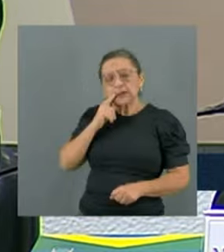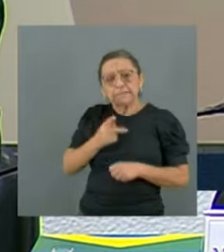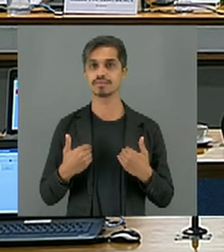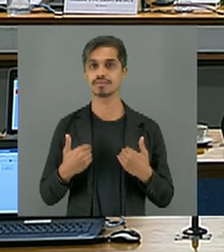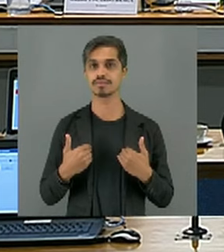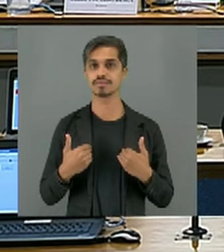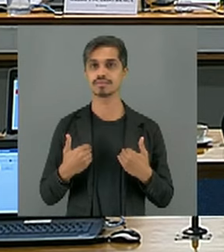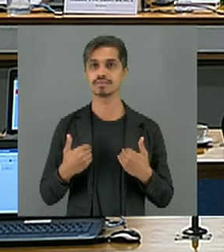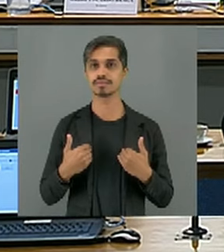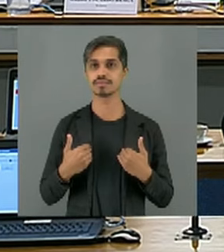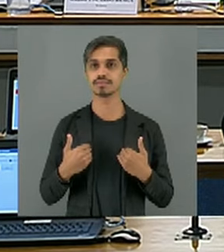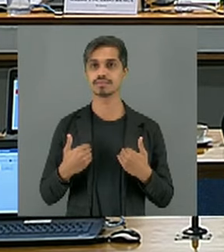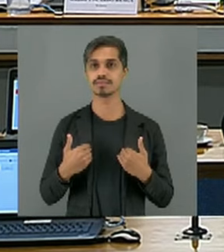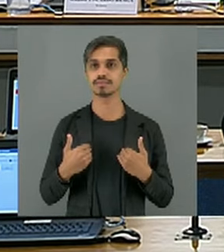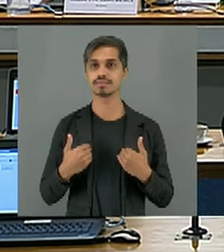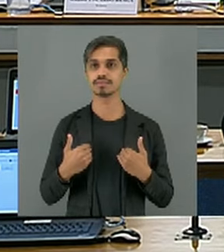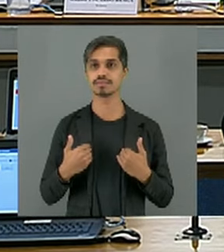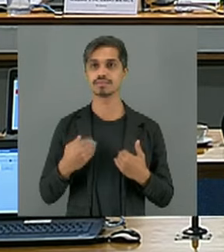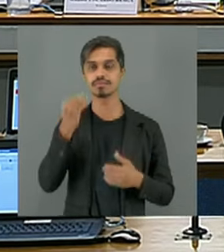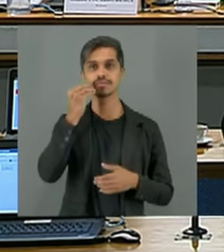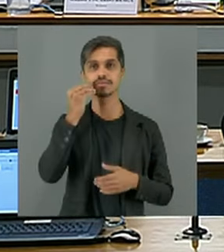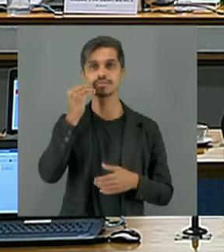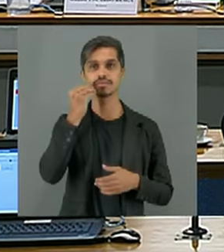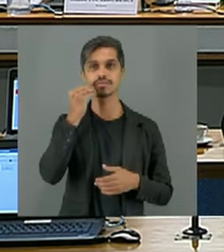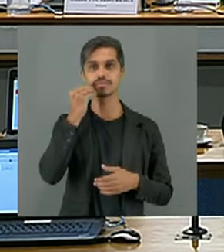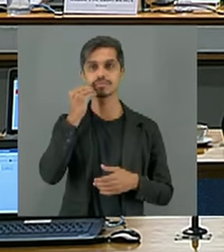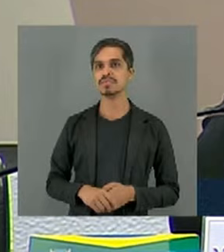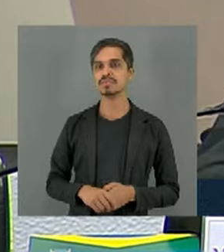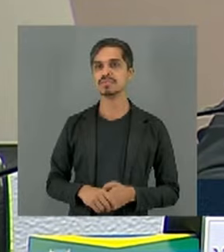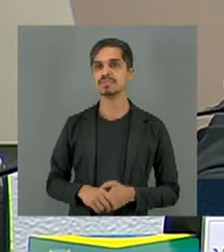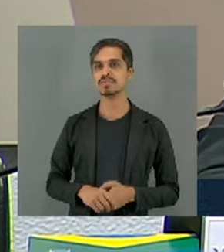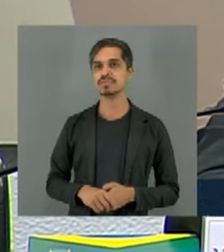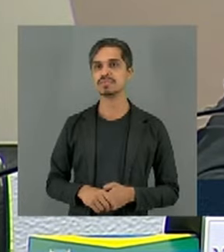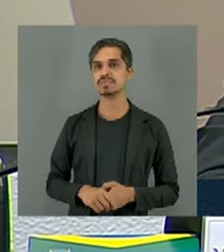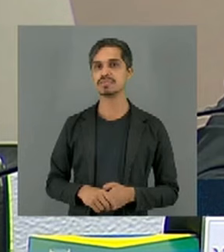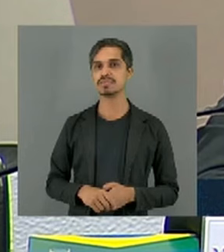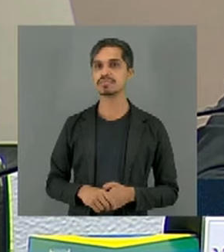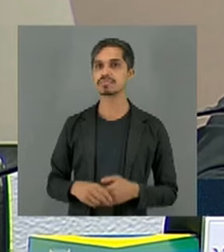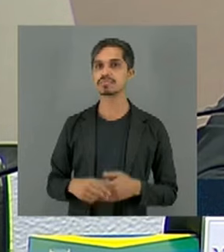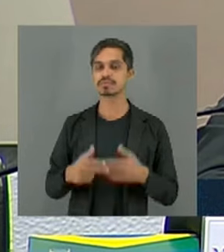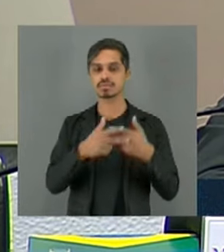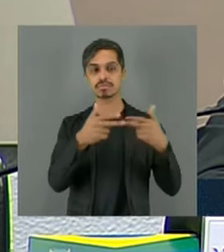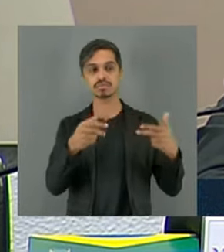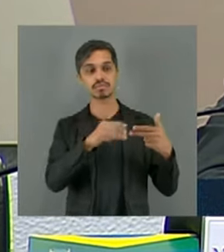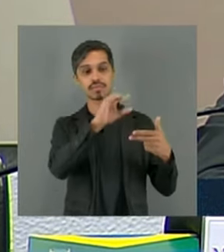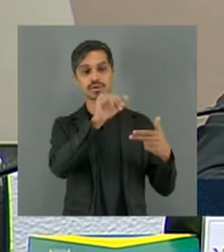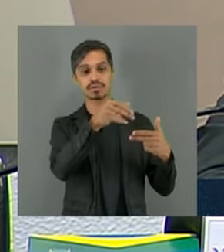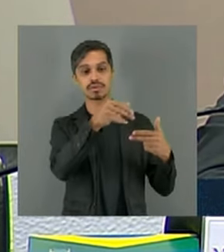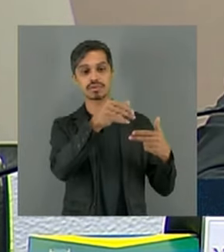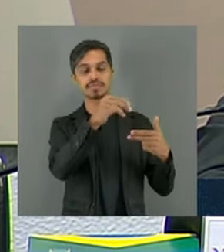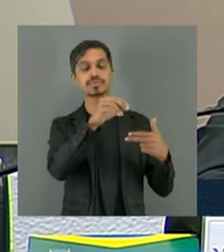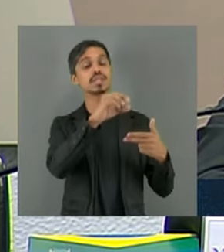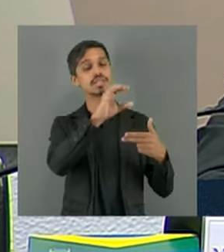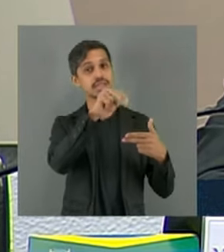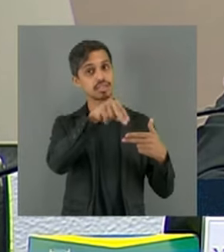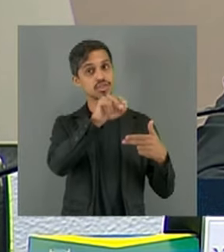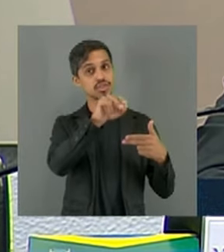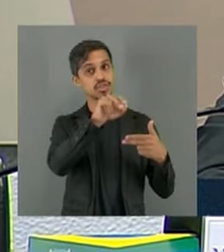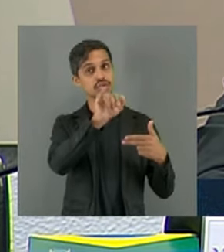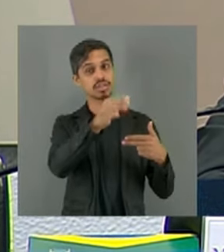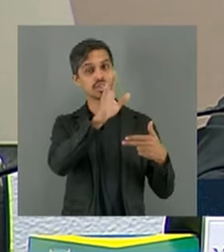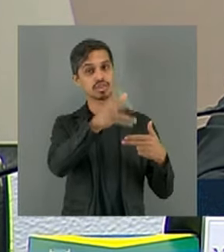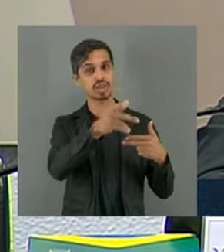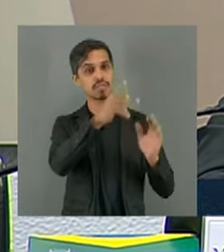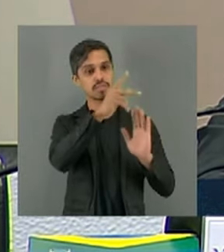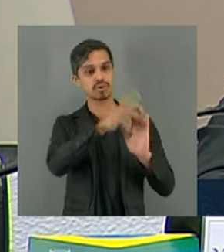tribunais e o papel do juiz nas comarcas do interior do país o ministro respondeu também às perguntas dos parlamentares